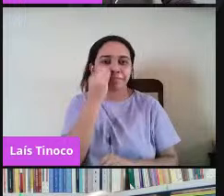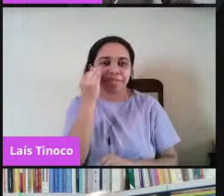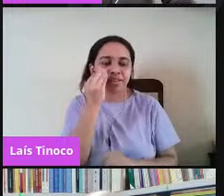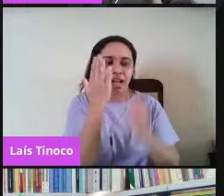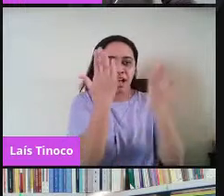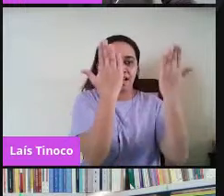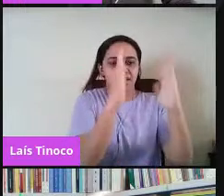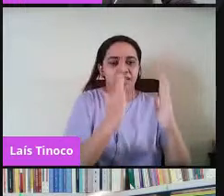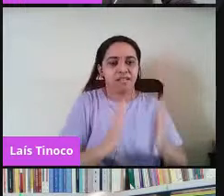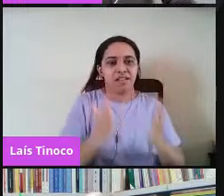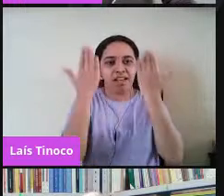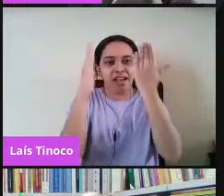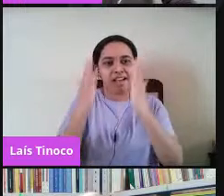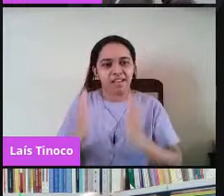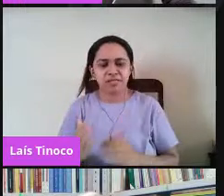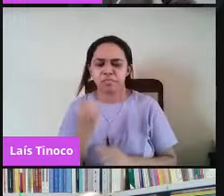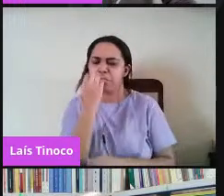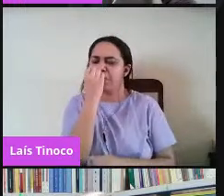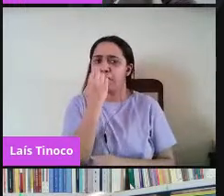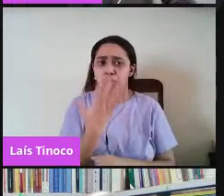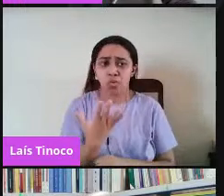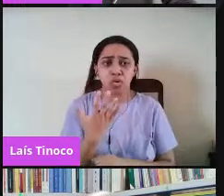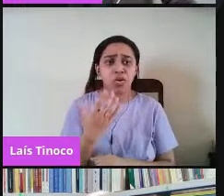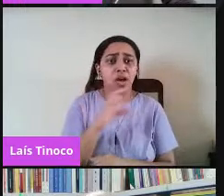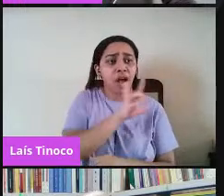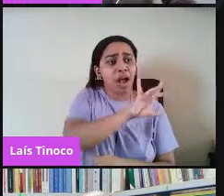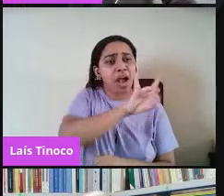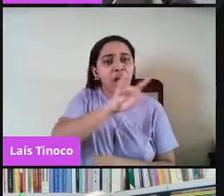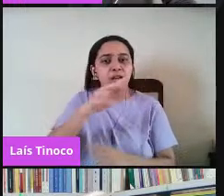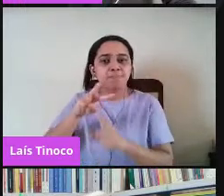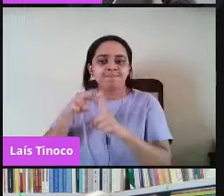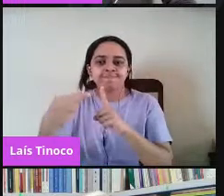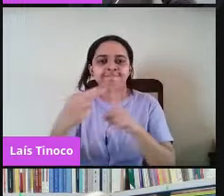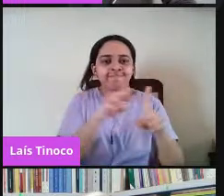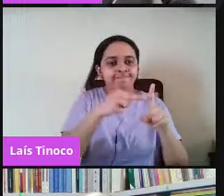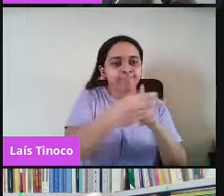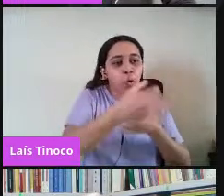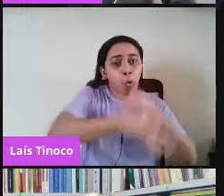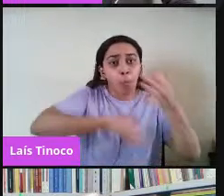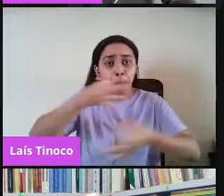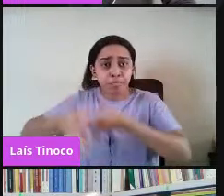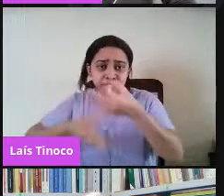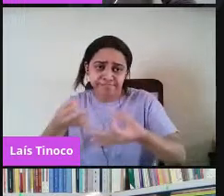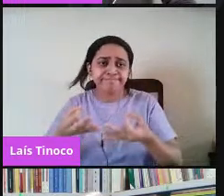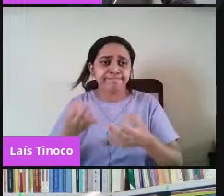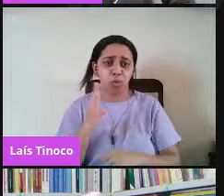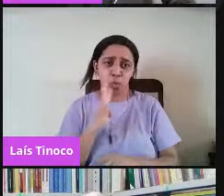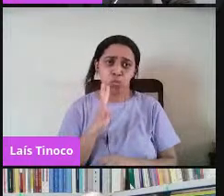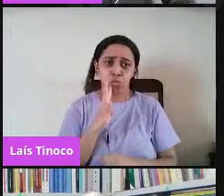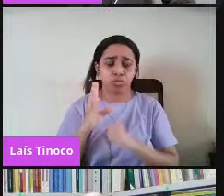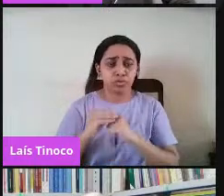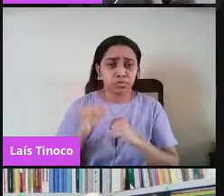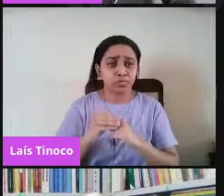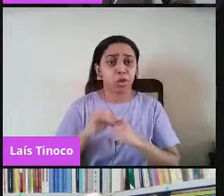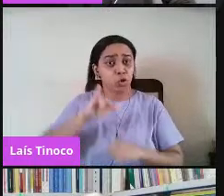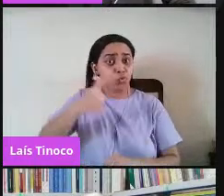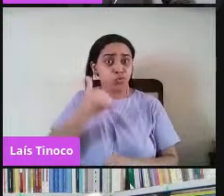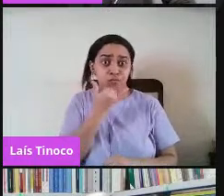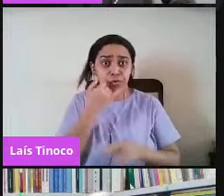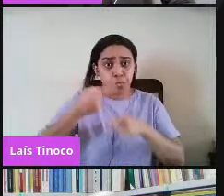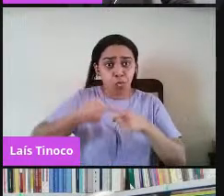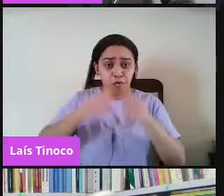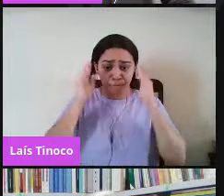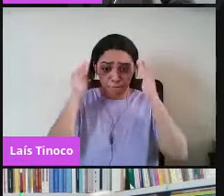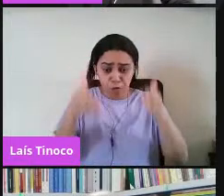não é? Sempre é bom, vem cada um com sua perspectiva, e justifico porque a abordagem é